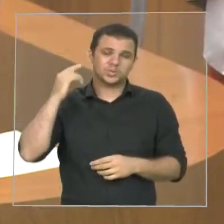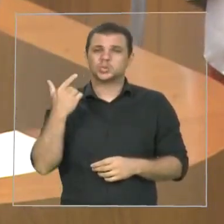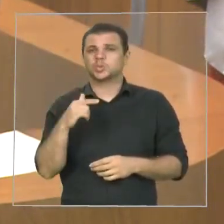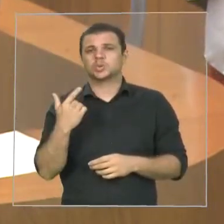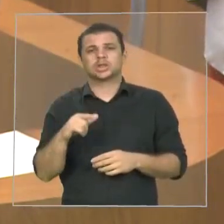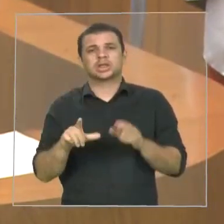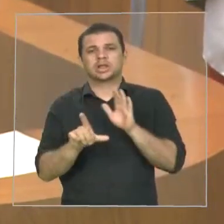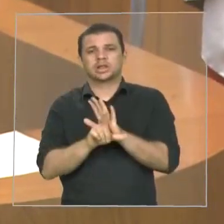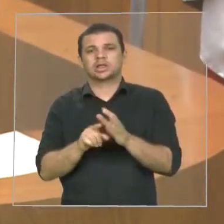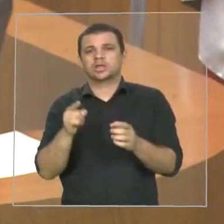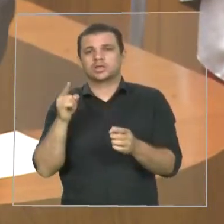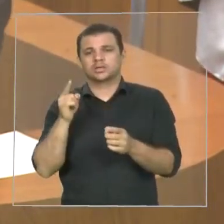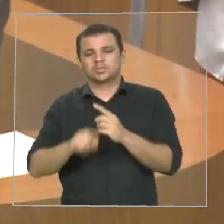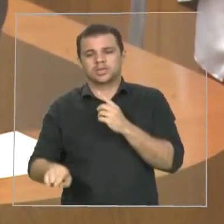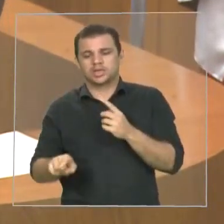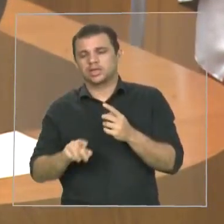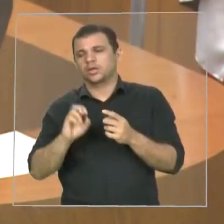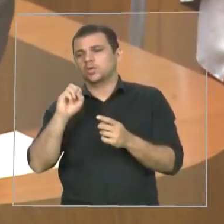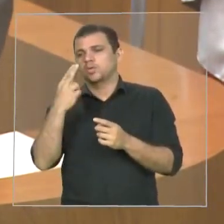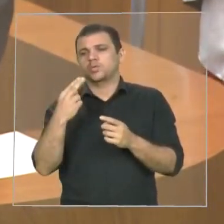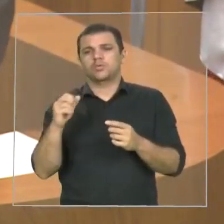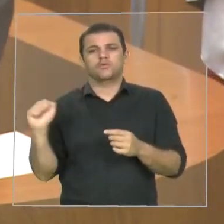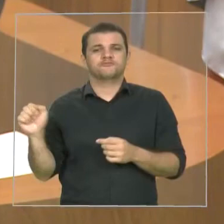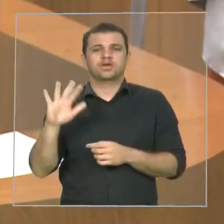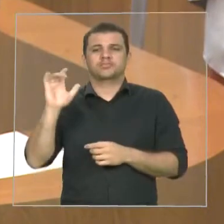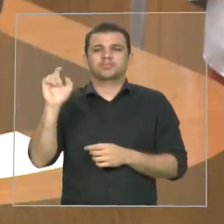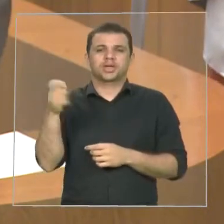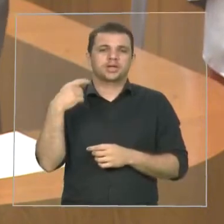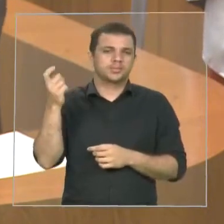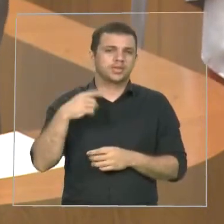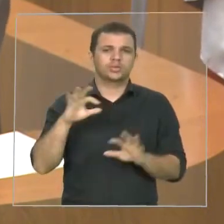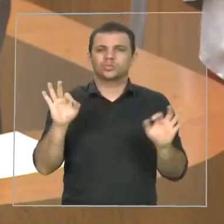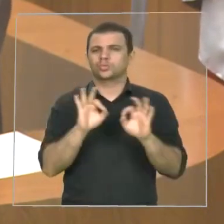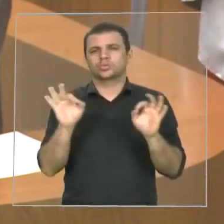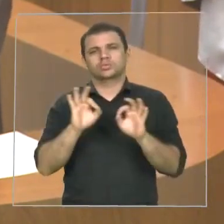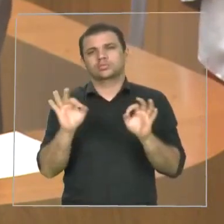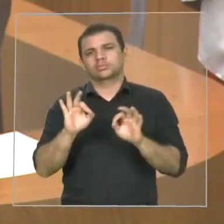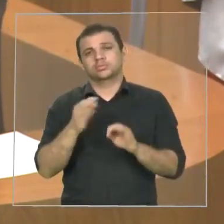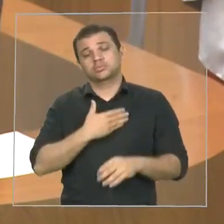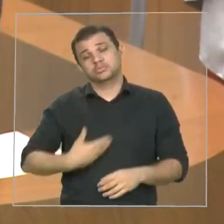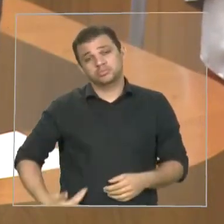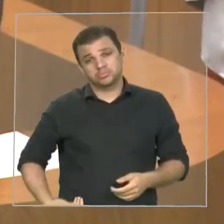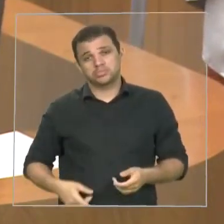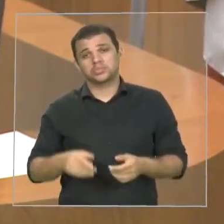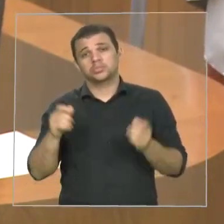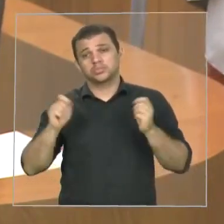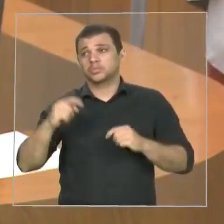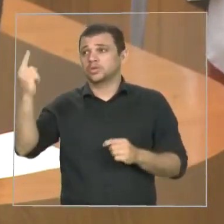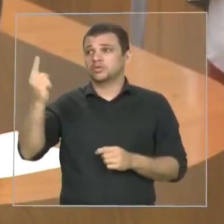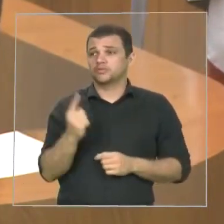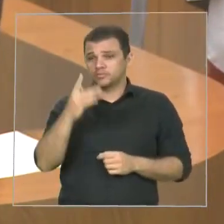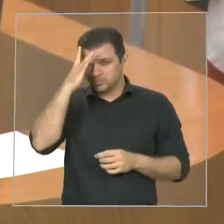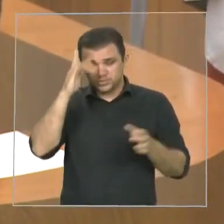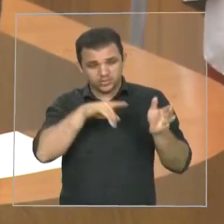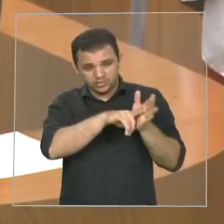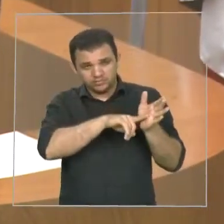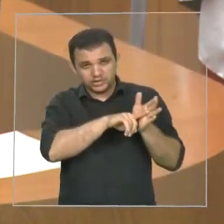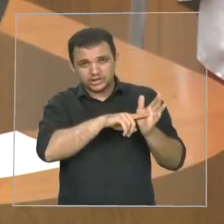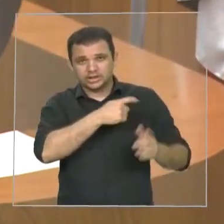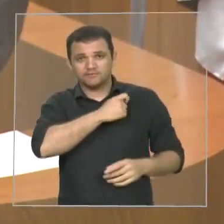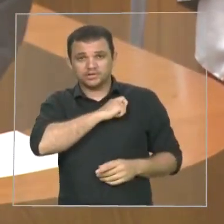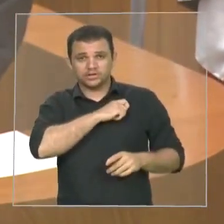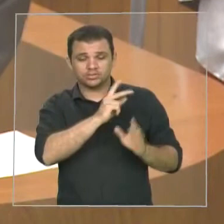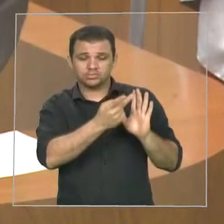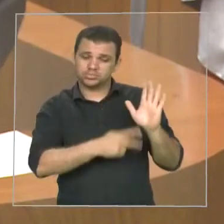nada. E teve espaço para o governo aditar o projeto aqui, que eu poderia concordar. Então, é uma contradição no discurso do governo e